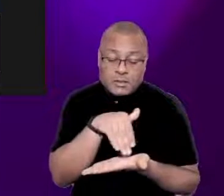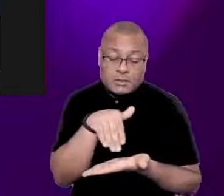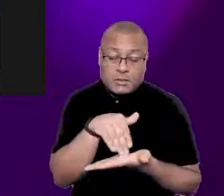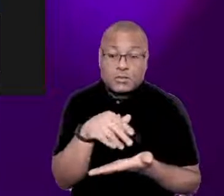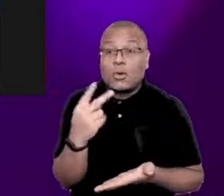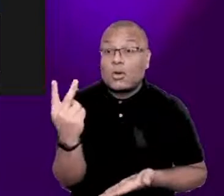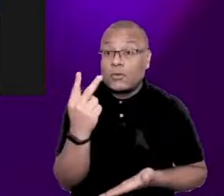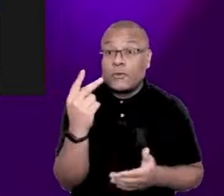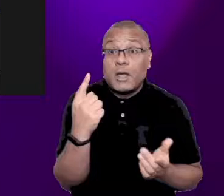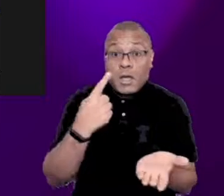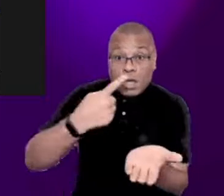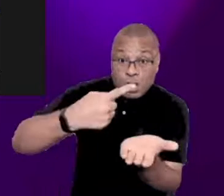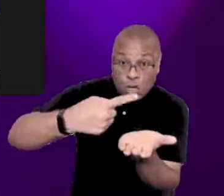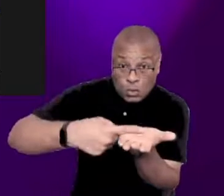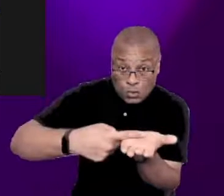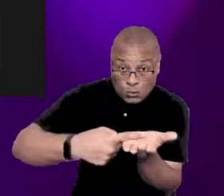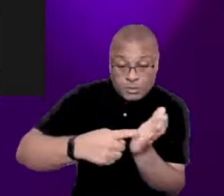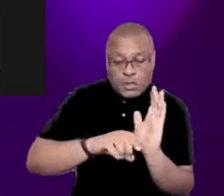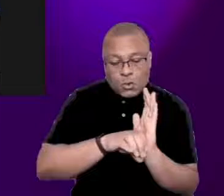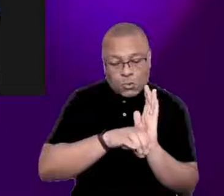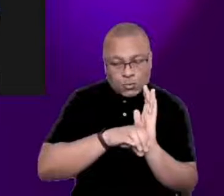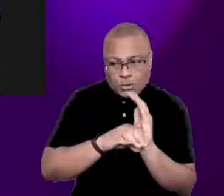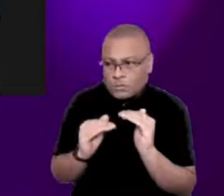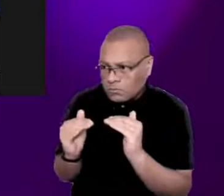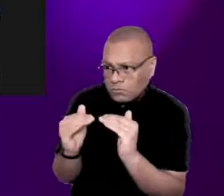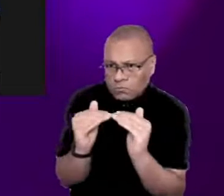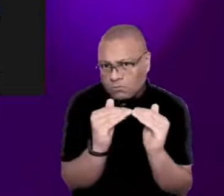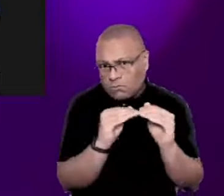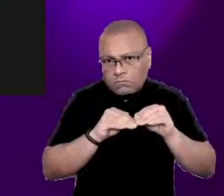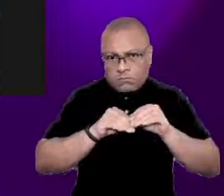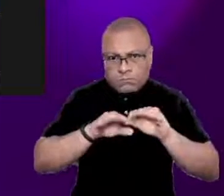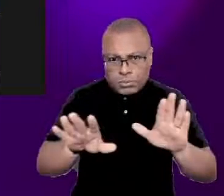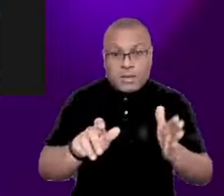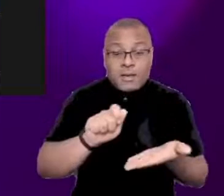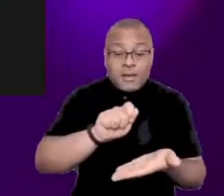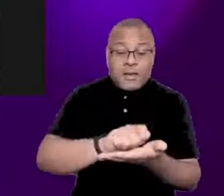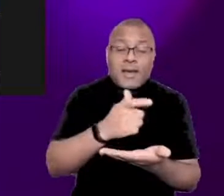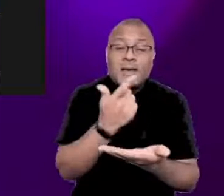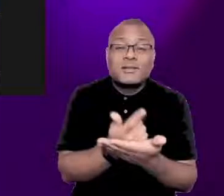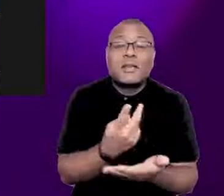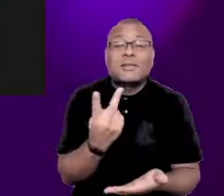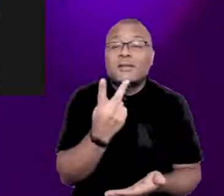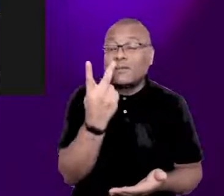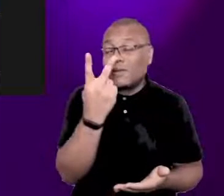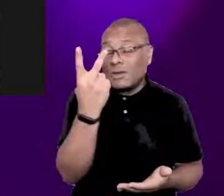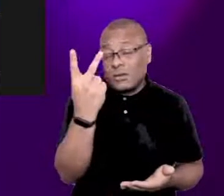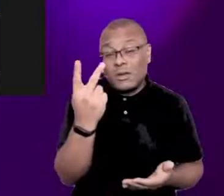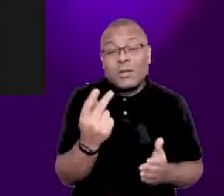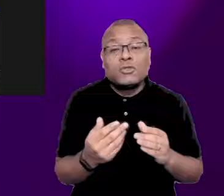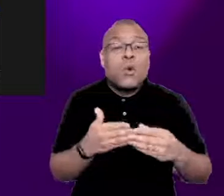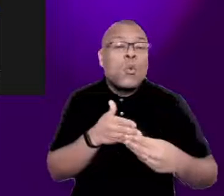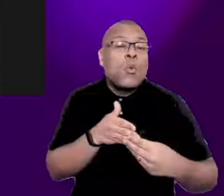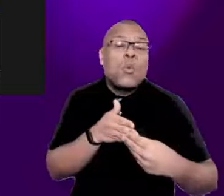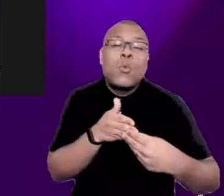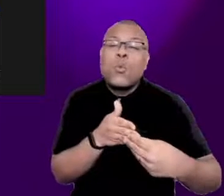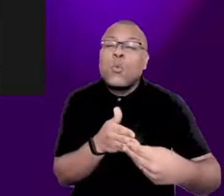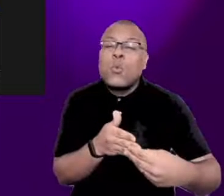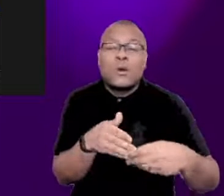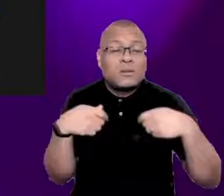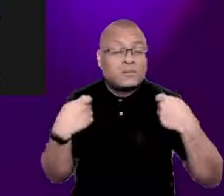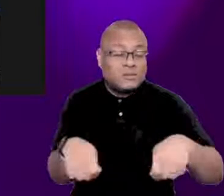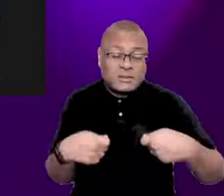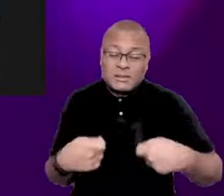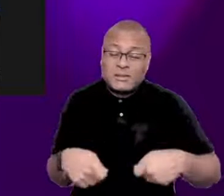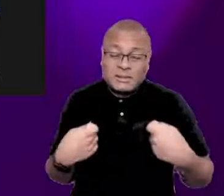é alinhar e difundir esses conceitos, criar agenda de valor. A agenda de valor de Porter é só um guia, você precisa ter a sua agenda de